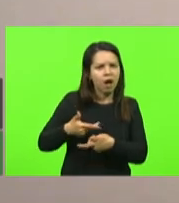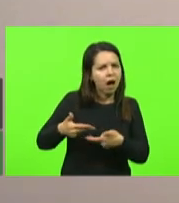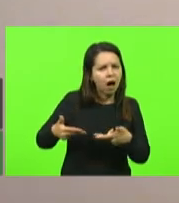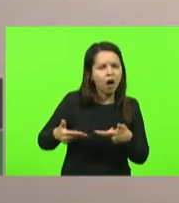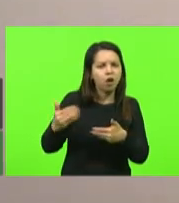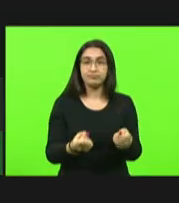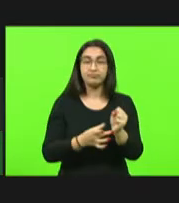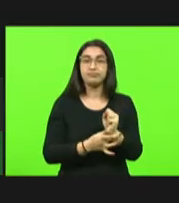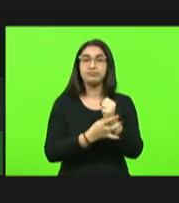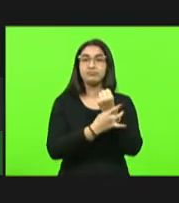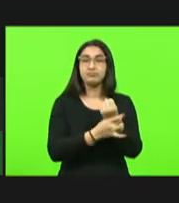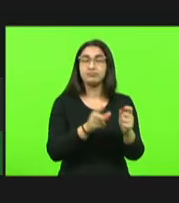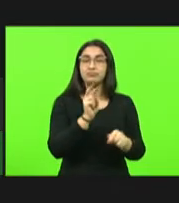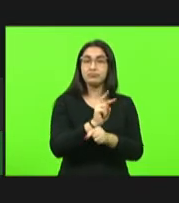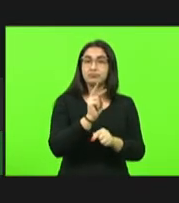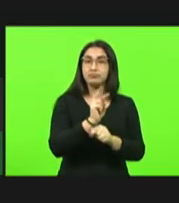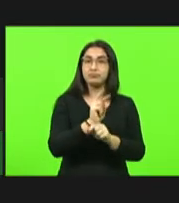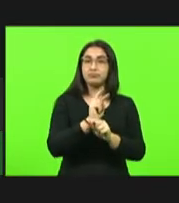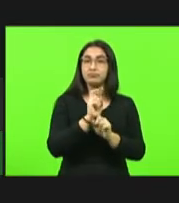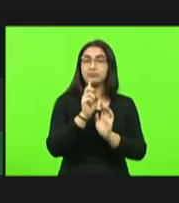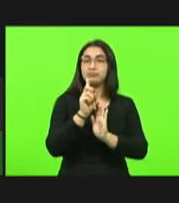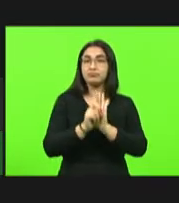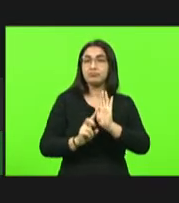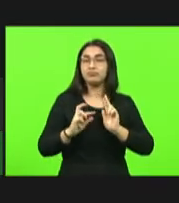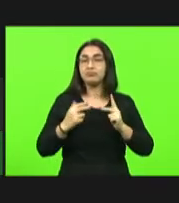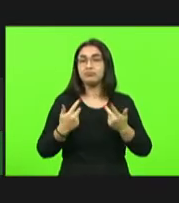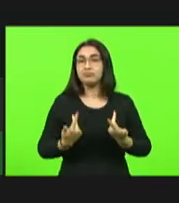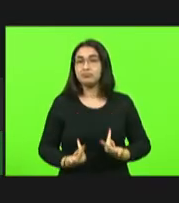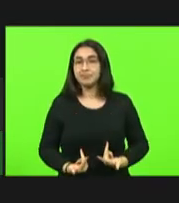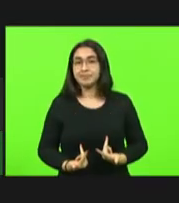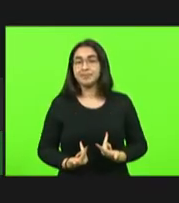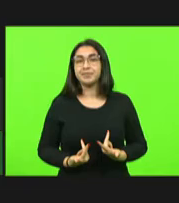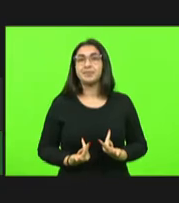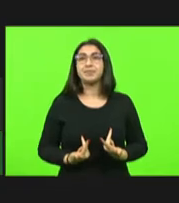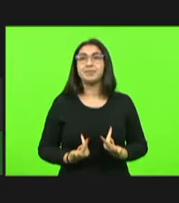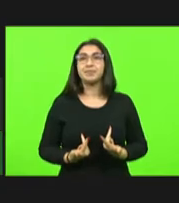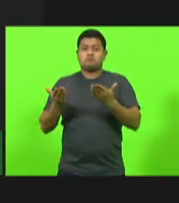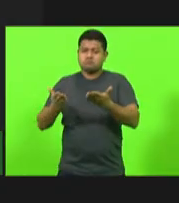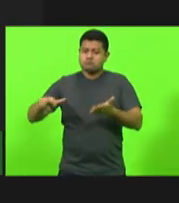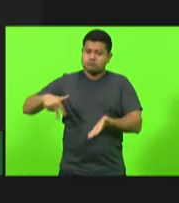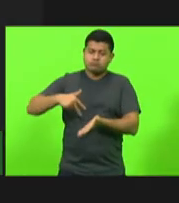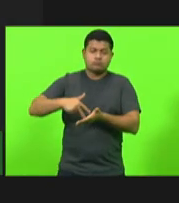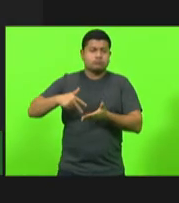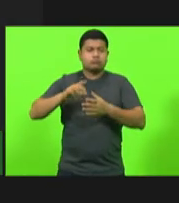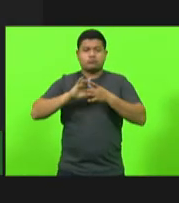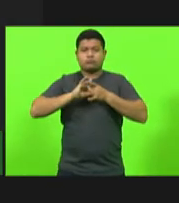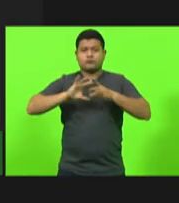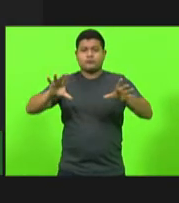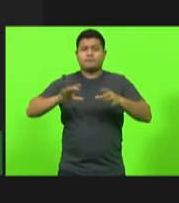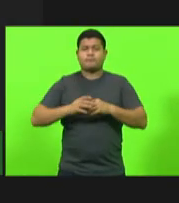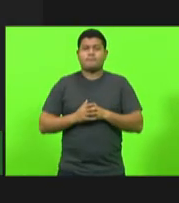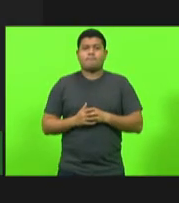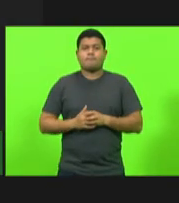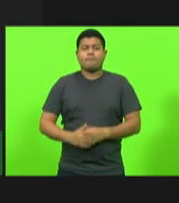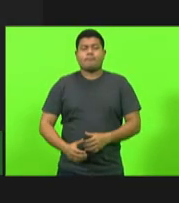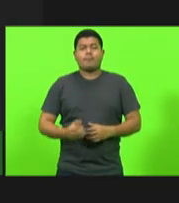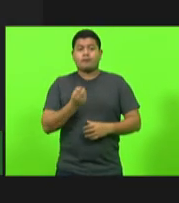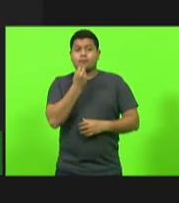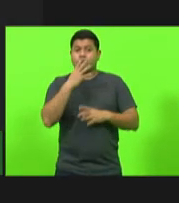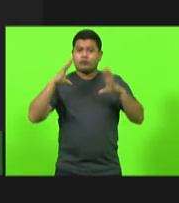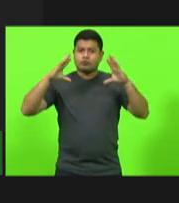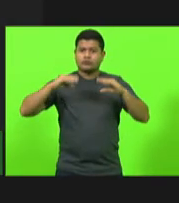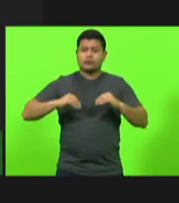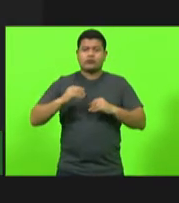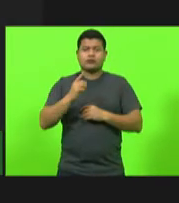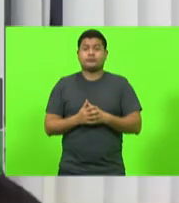a importância de ter uma política pública voltada para a menstruação sem tabu e com acesso facilitado aos